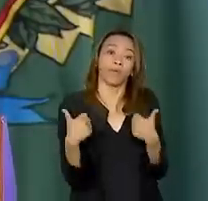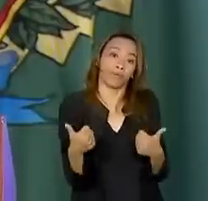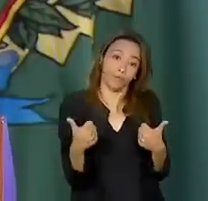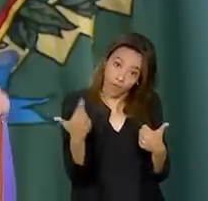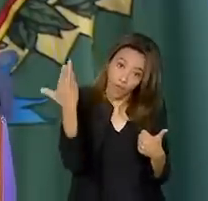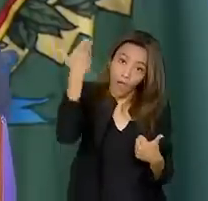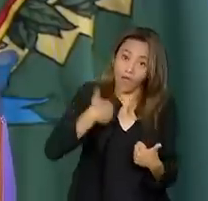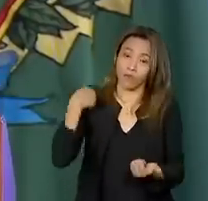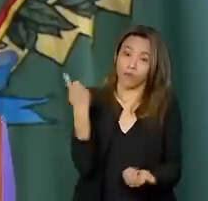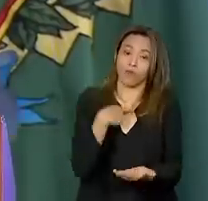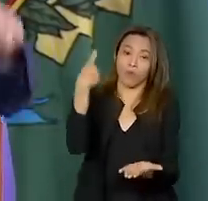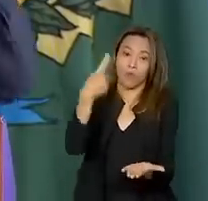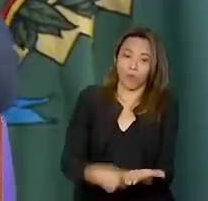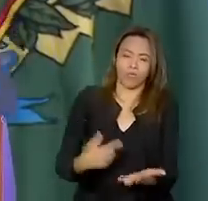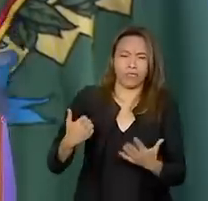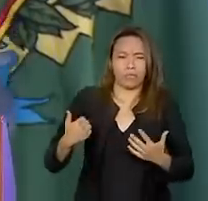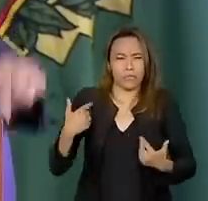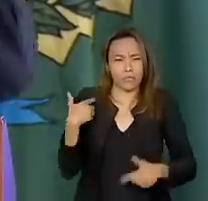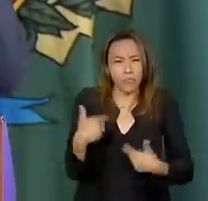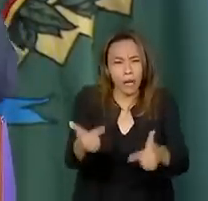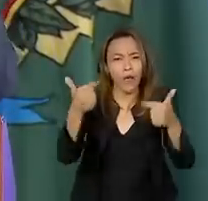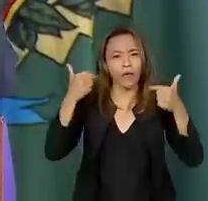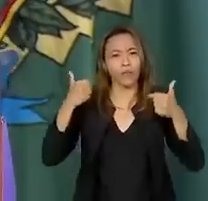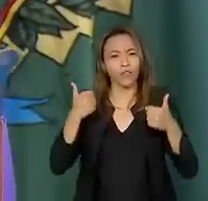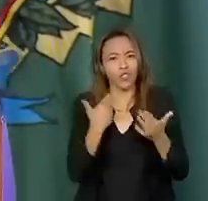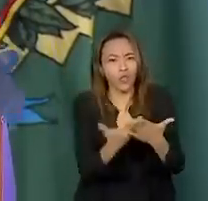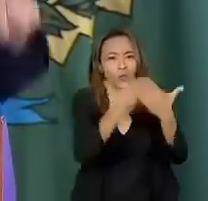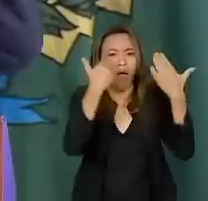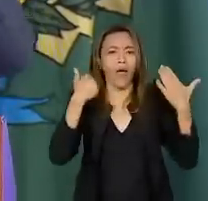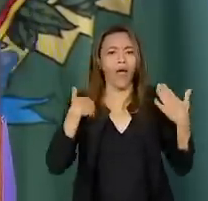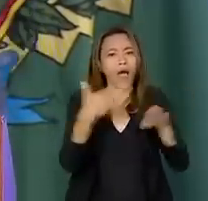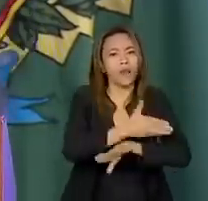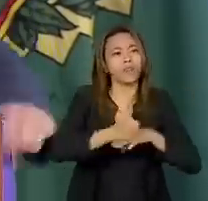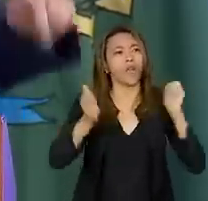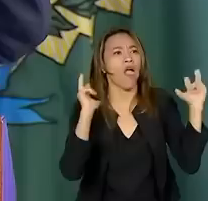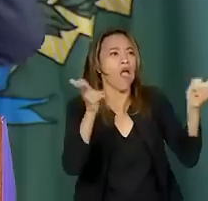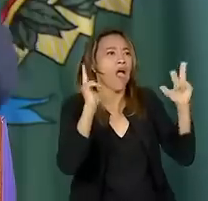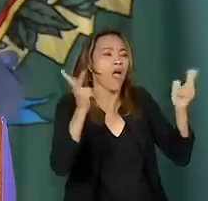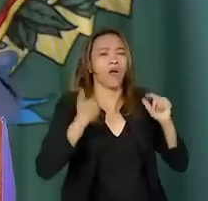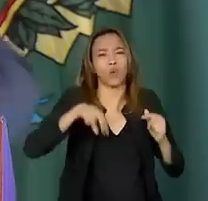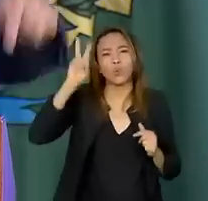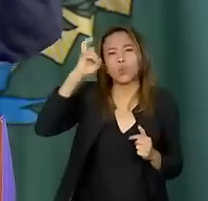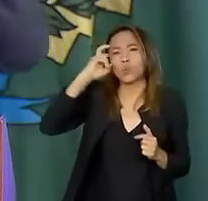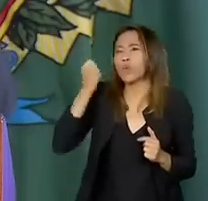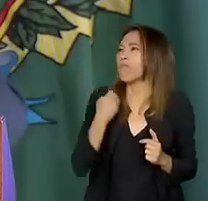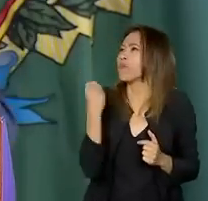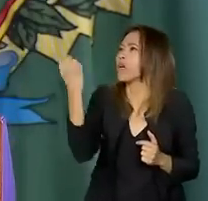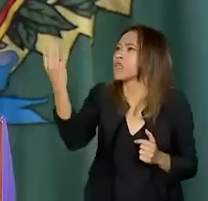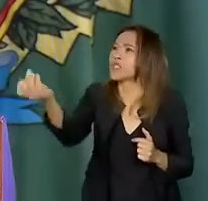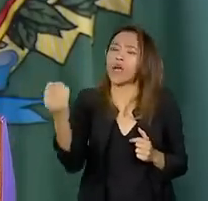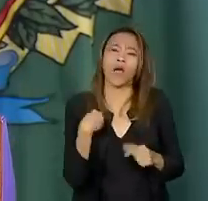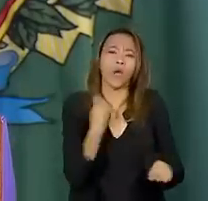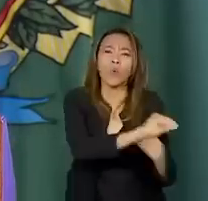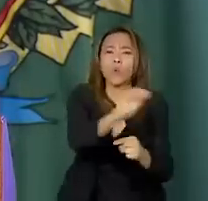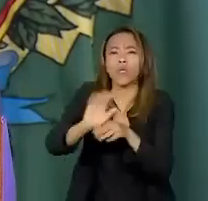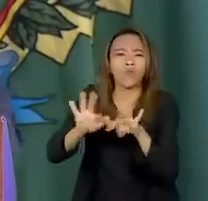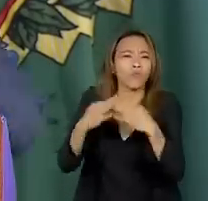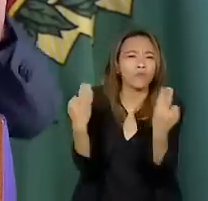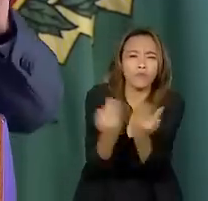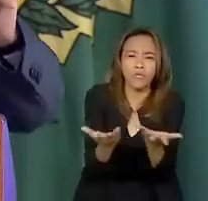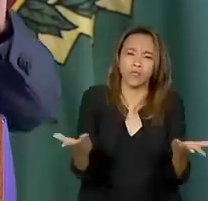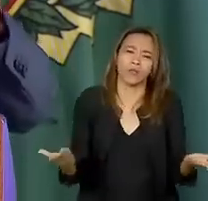a nossa obrigação. Trabalhar, estudar, ter acesso a lazer, à cultura, viajar, cuidar da sua